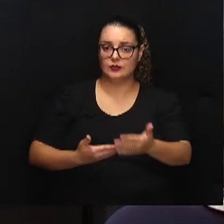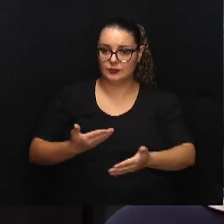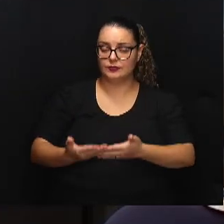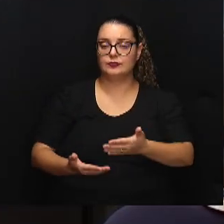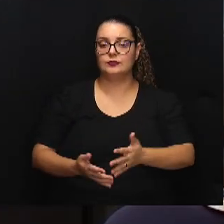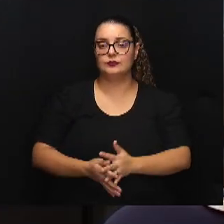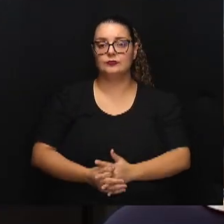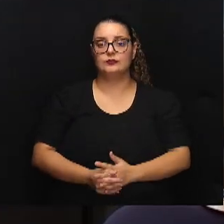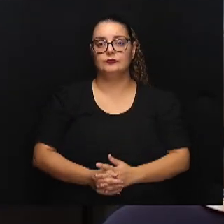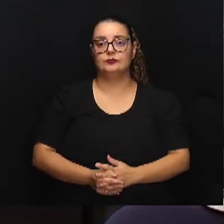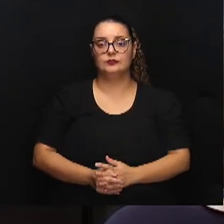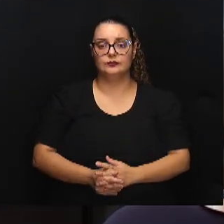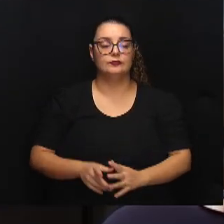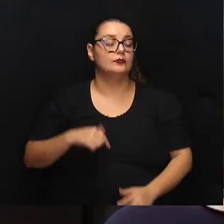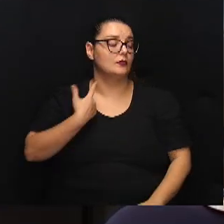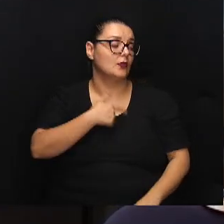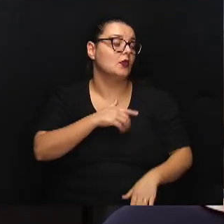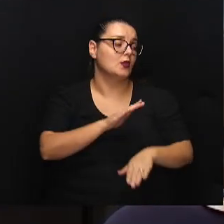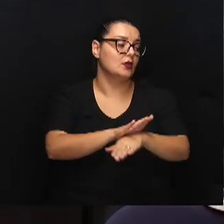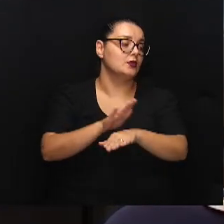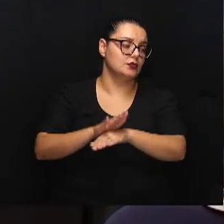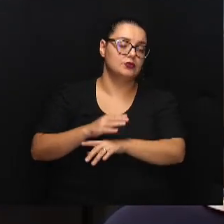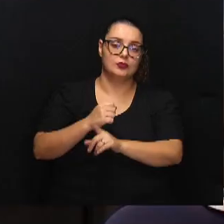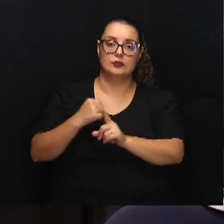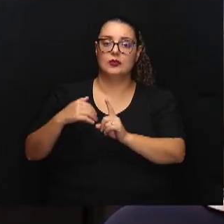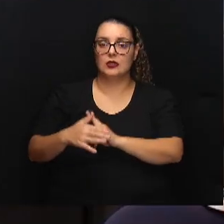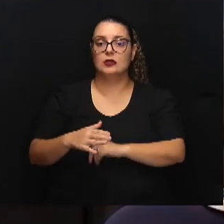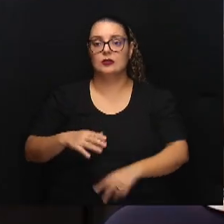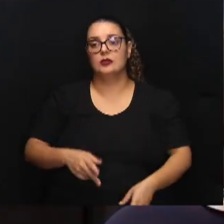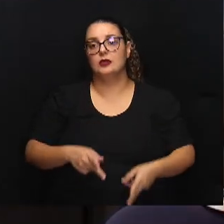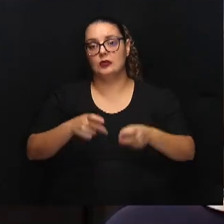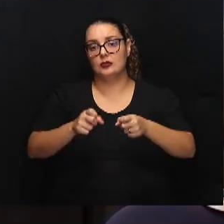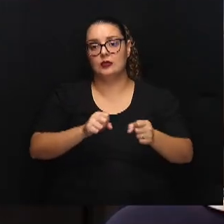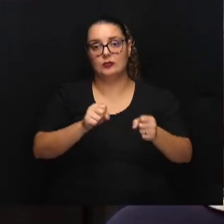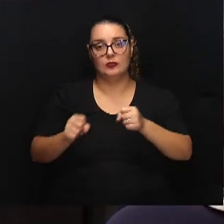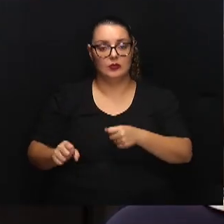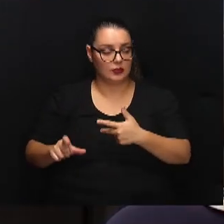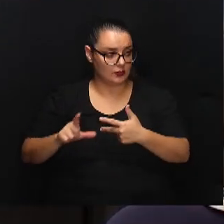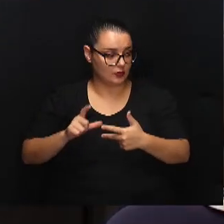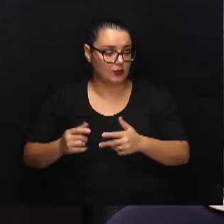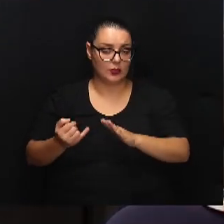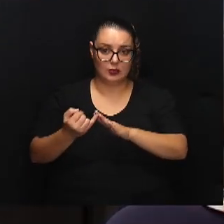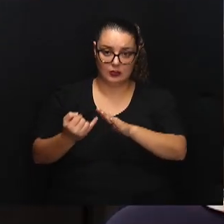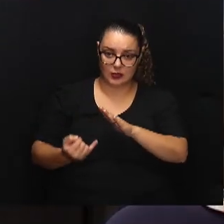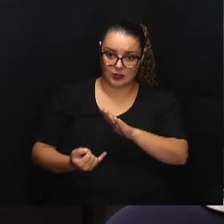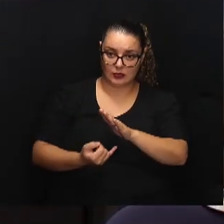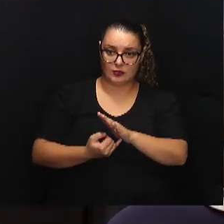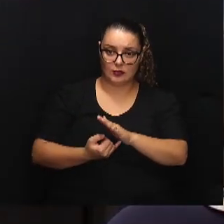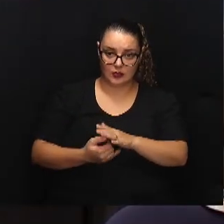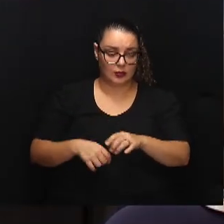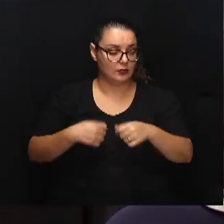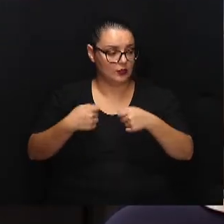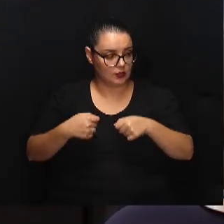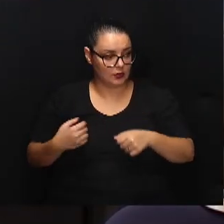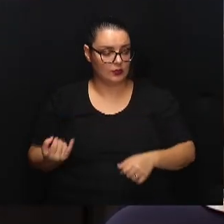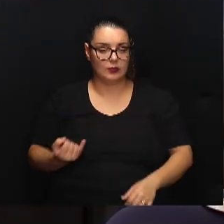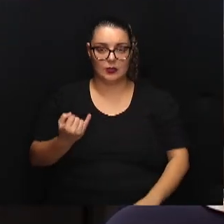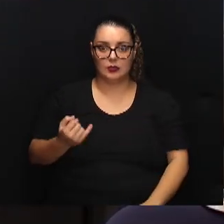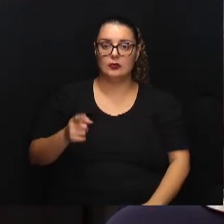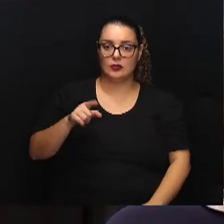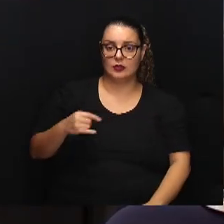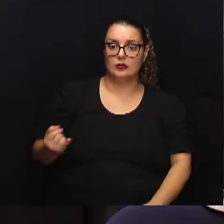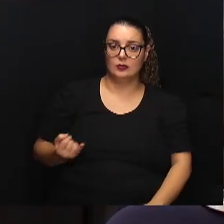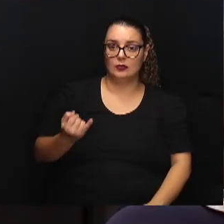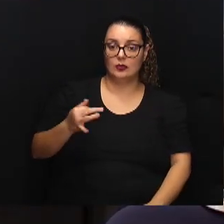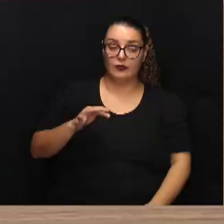a gente contribui, né, para que a sociedade reconheça no Poder Legislativo uma instituição necessária e importante, fundamental